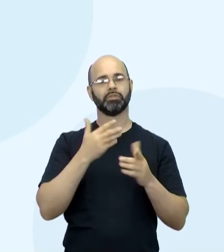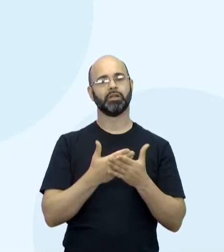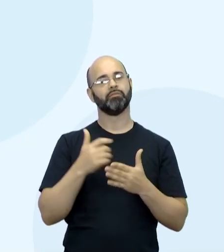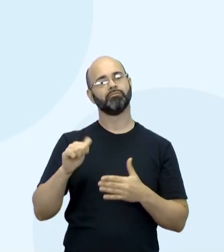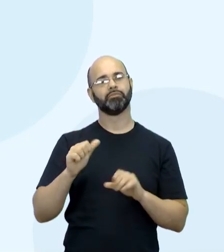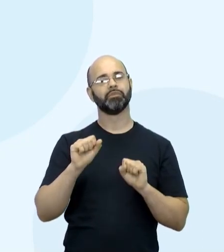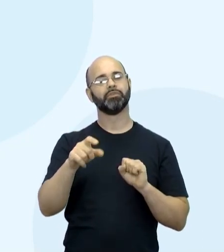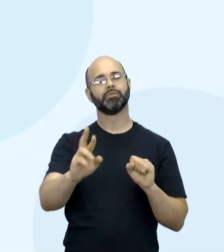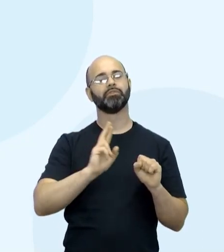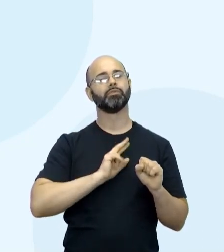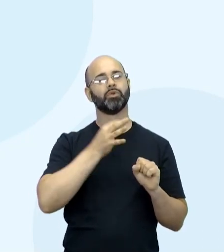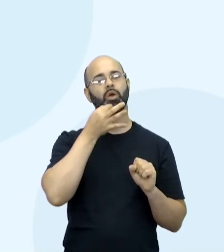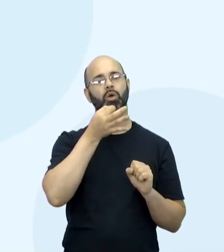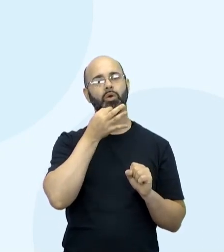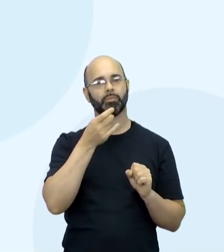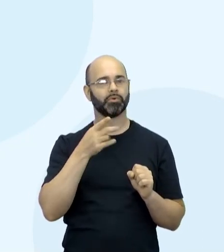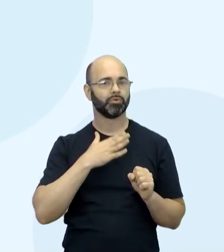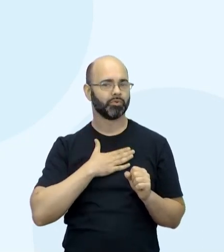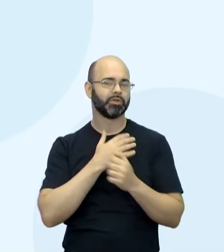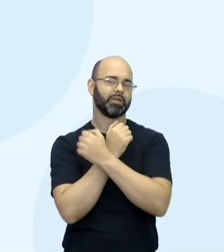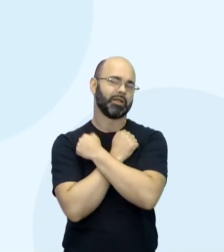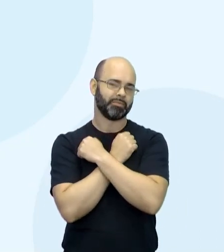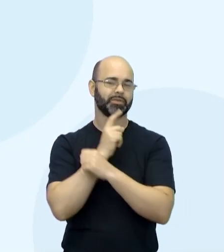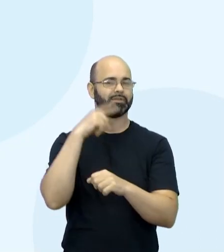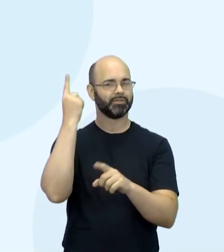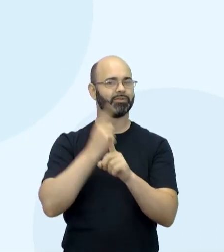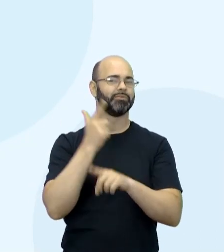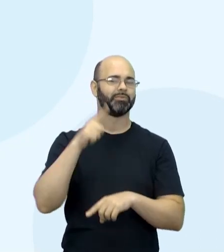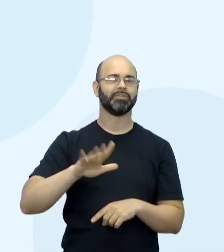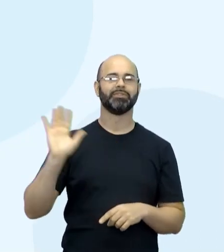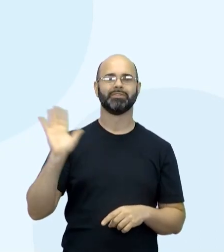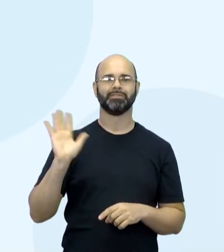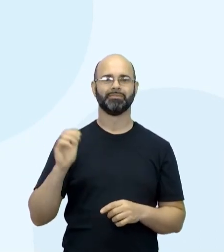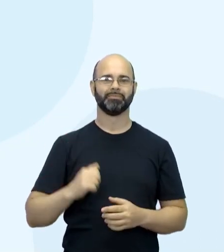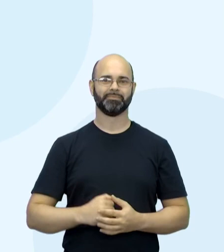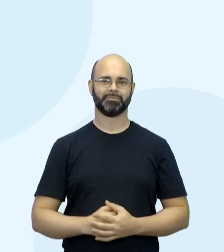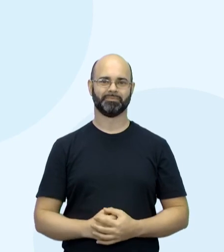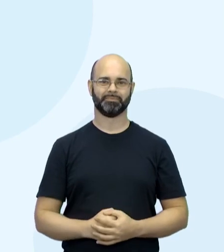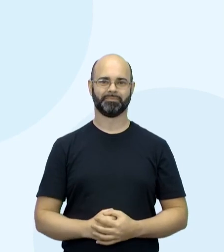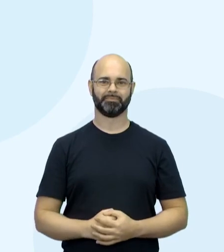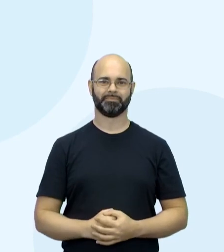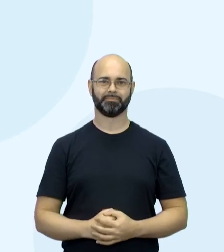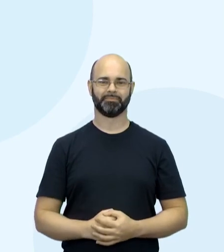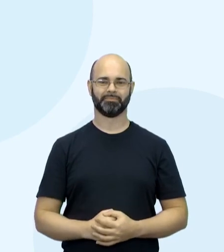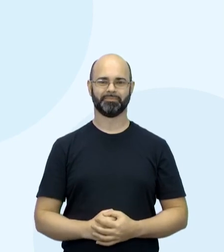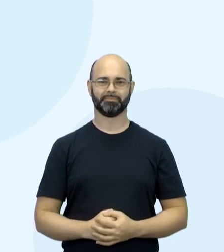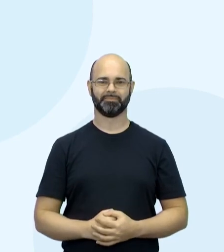você achou, tá o link aí também. Um grande abraço, até a próxima, tchau, tchau. Valeu!